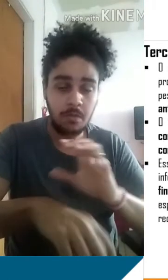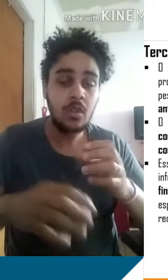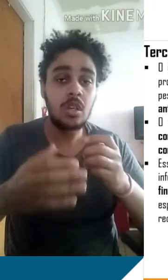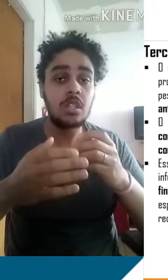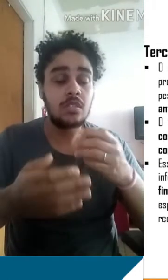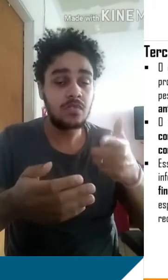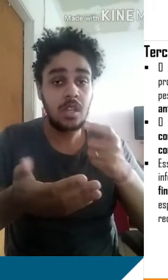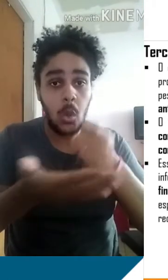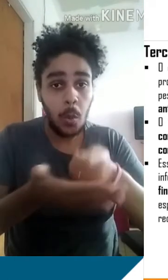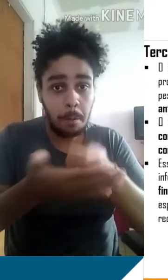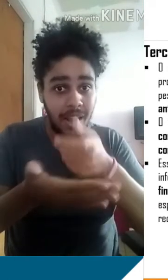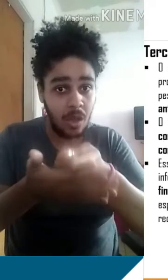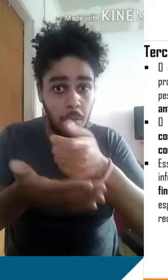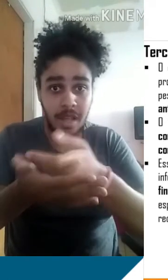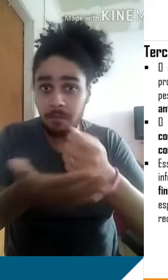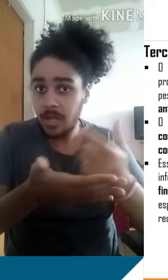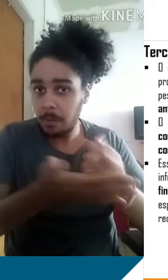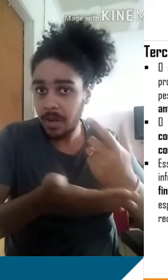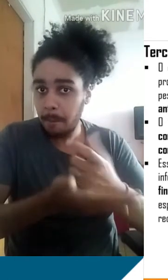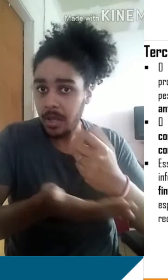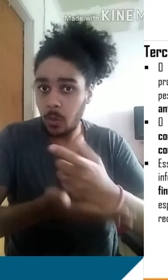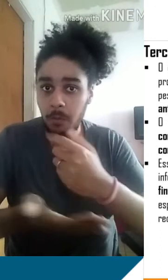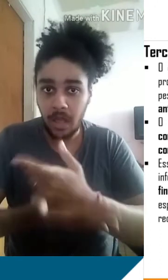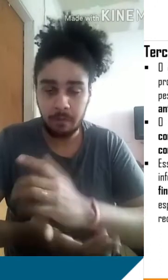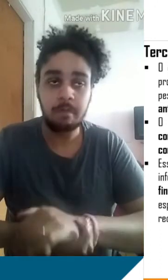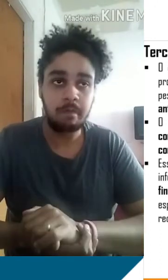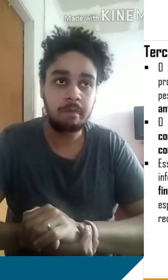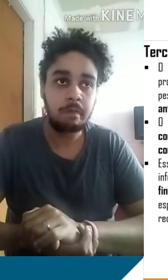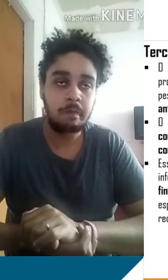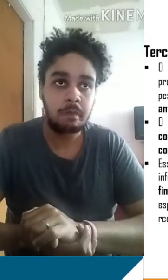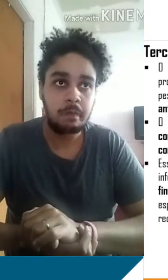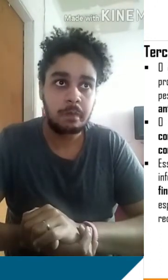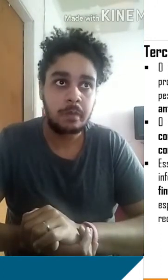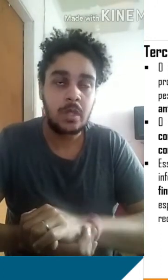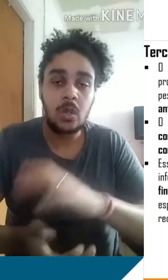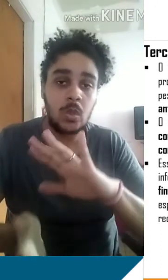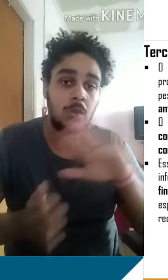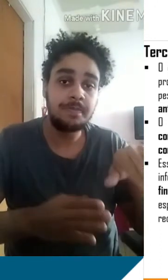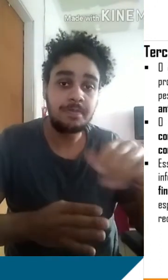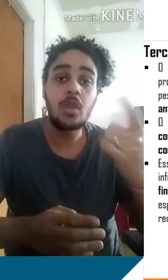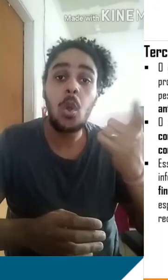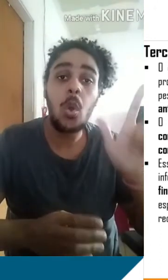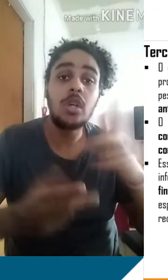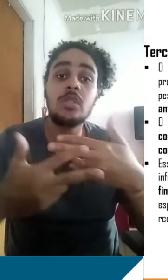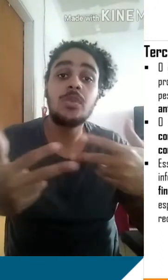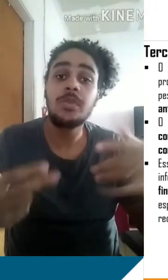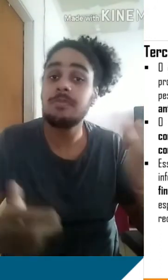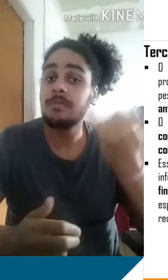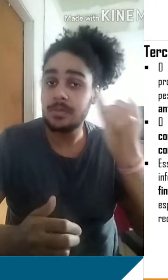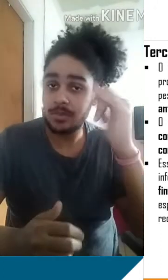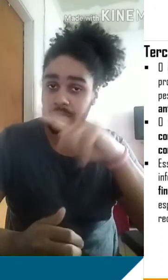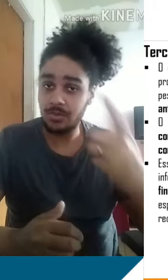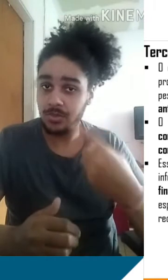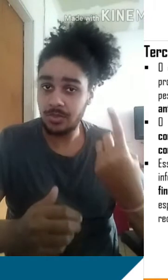Bom, outra questão fundamental, e a gente também vai trabalhar um pouquinho sobre isso nos slides mais à frente, é a prerrogativa dos transportes e da comunicação.